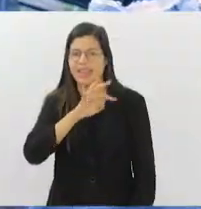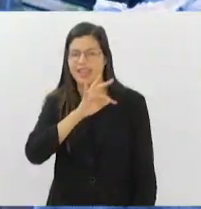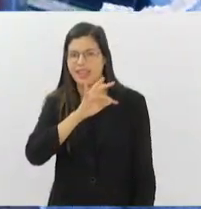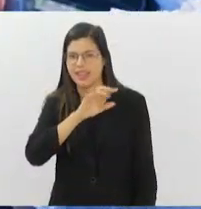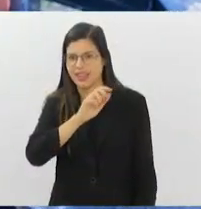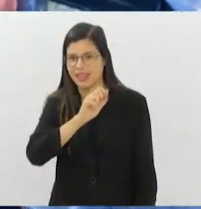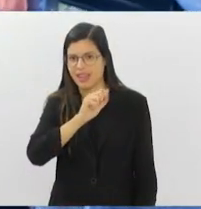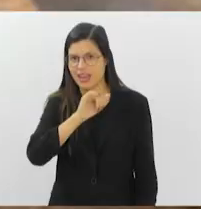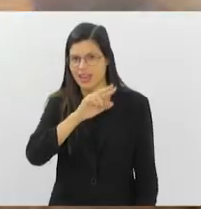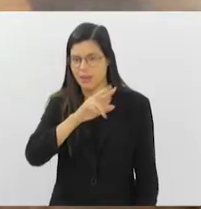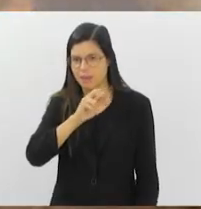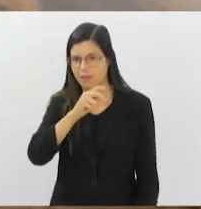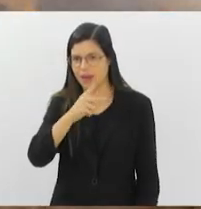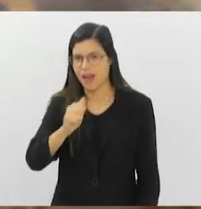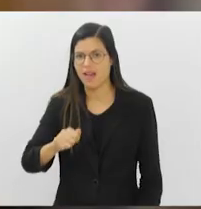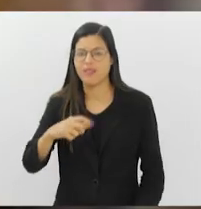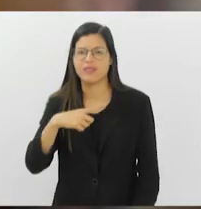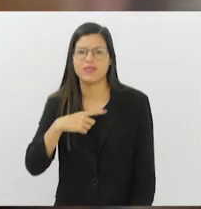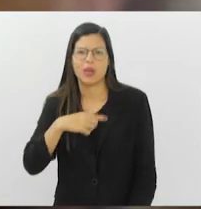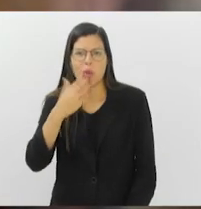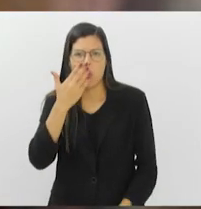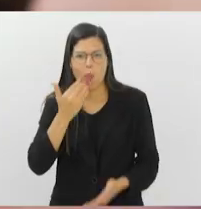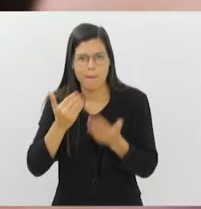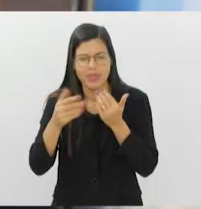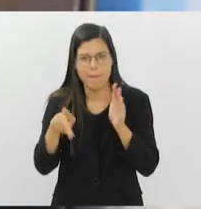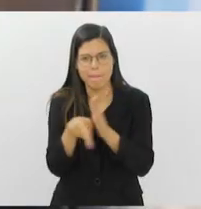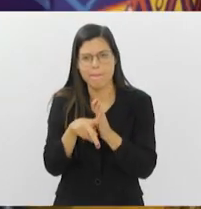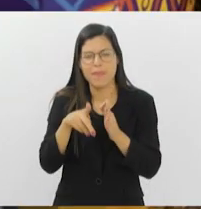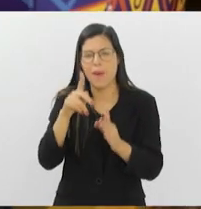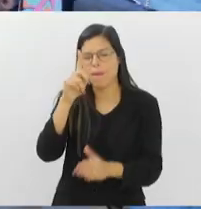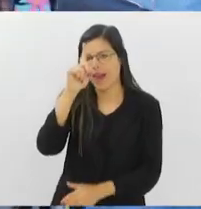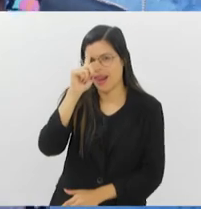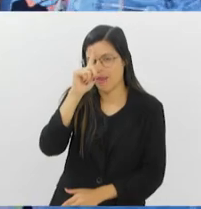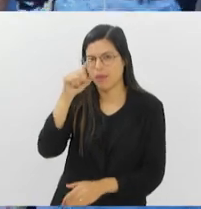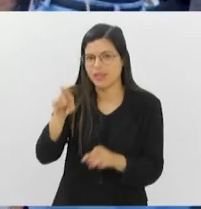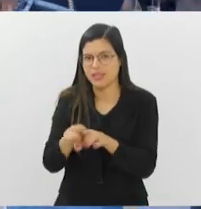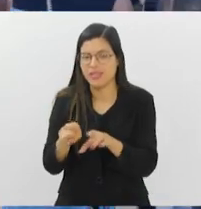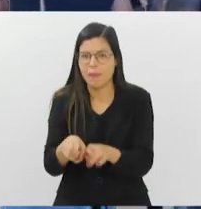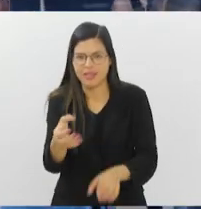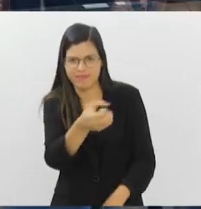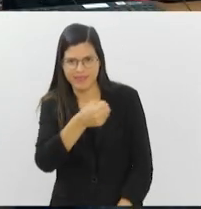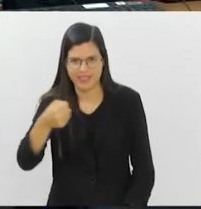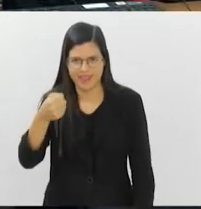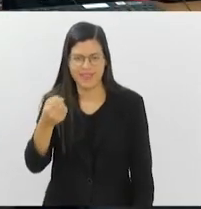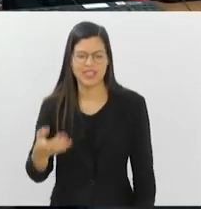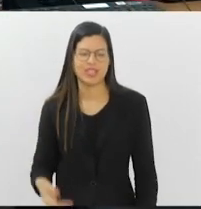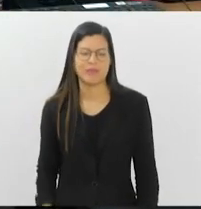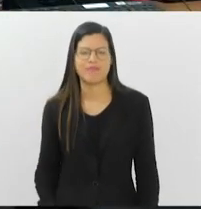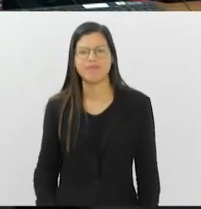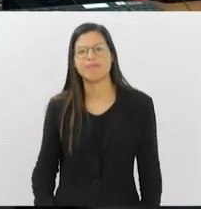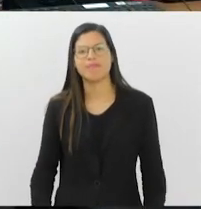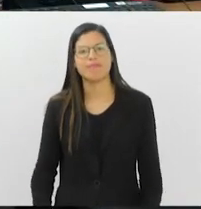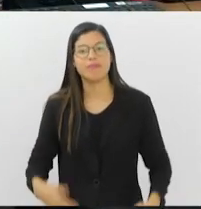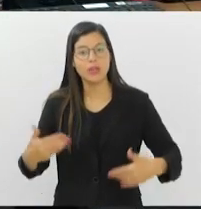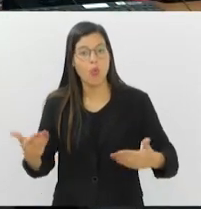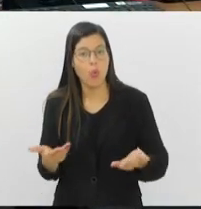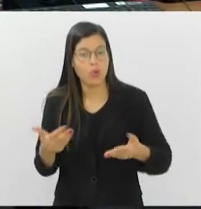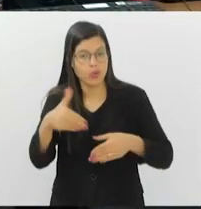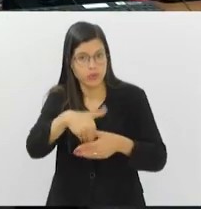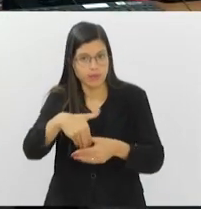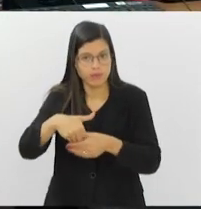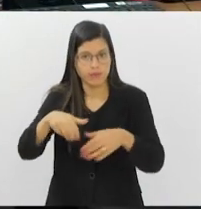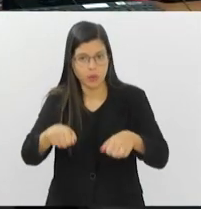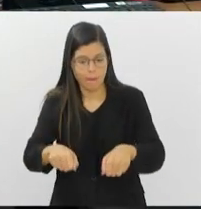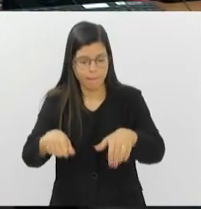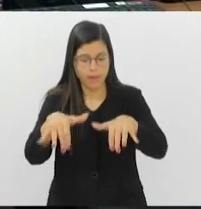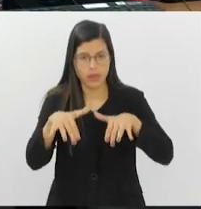cardápio comidas típicas alemães acompanhadas de cervejas artesanais e hoje tem votação no plenário a